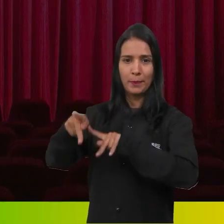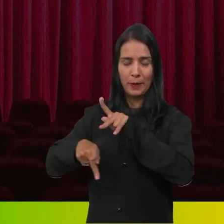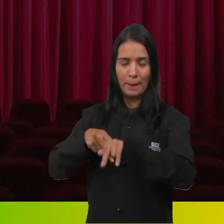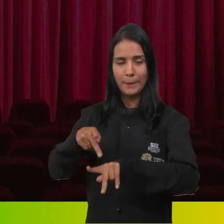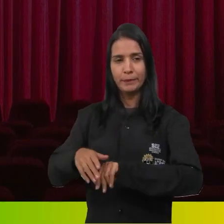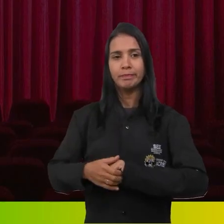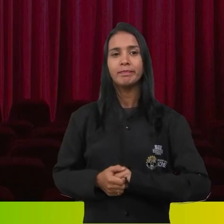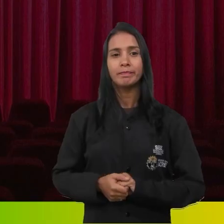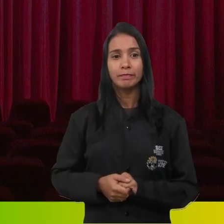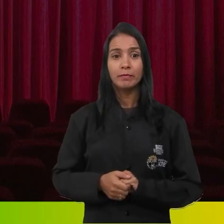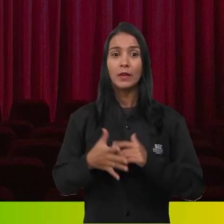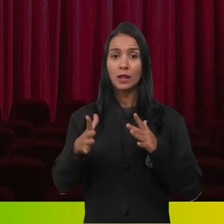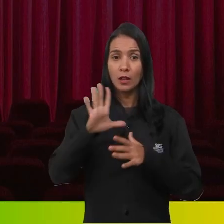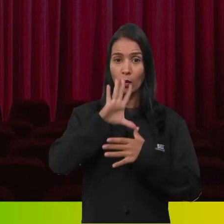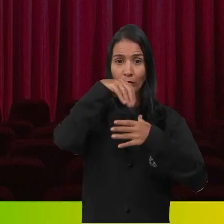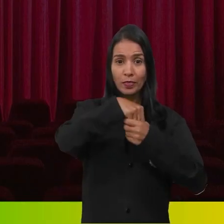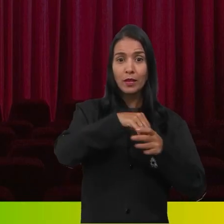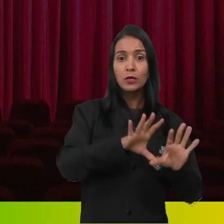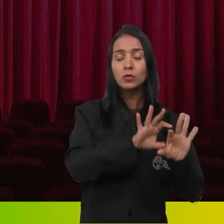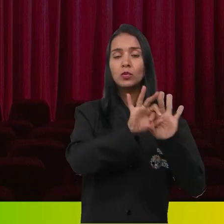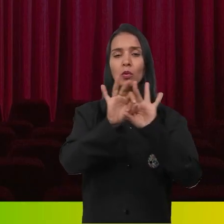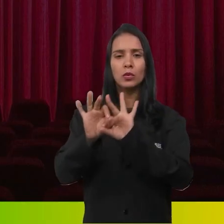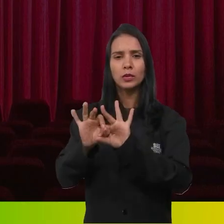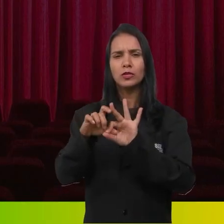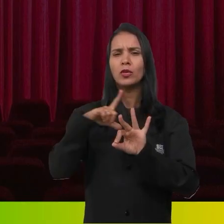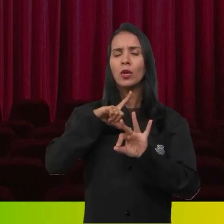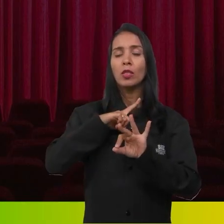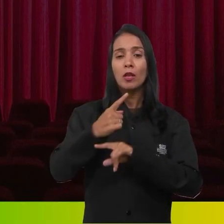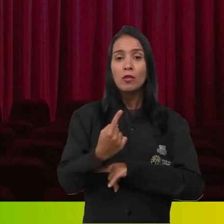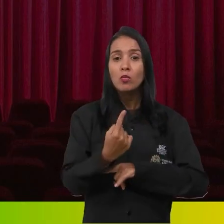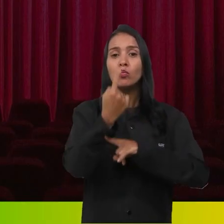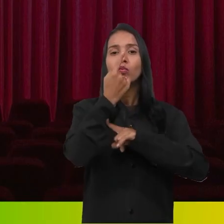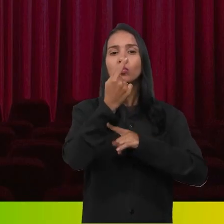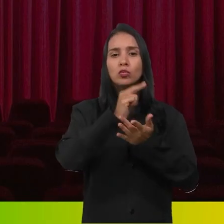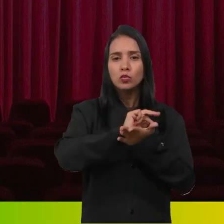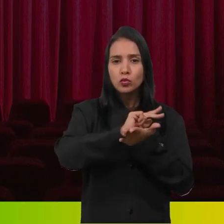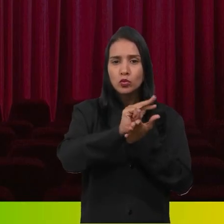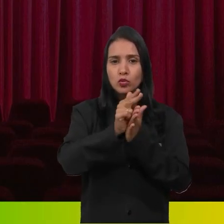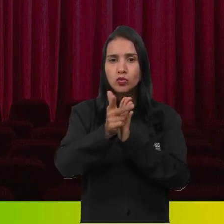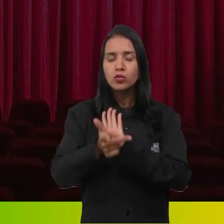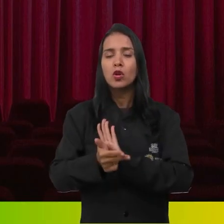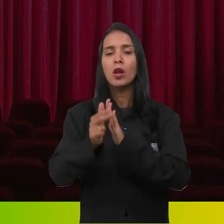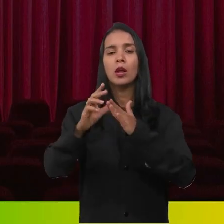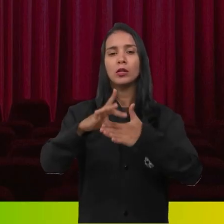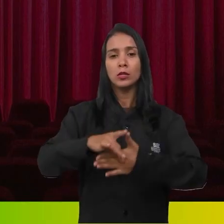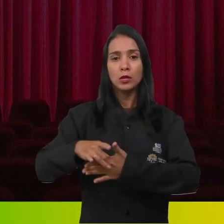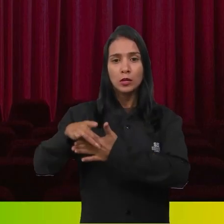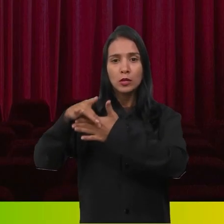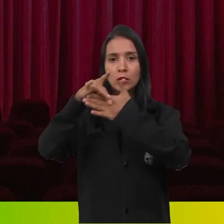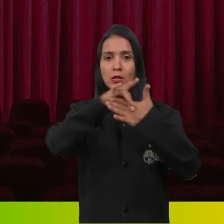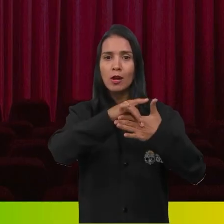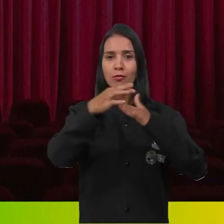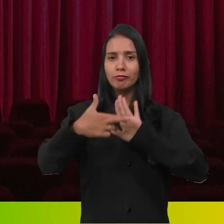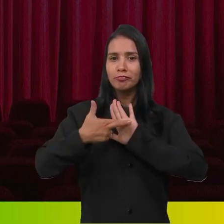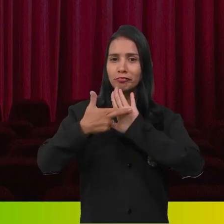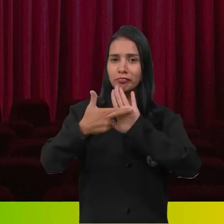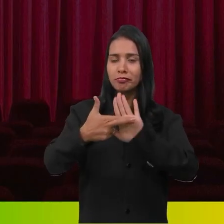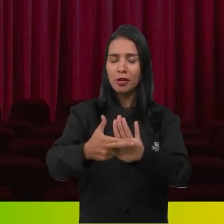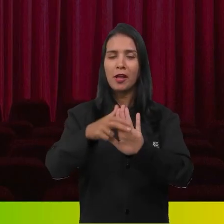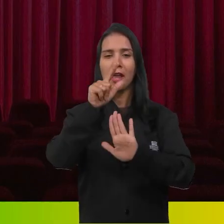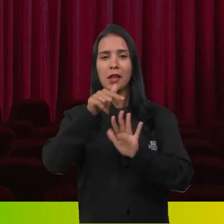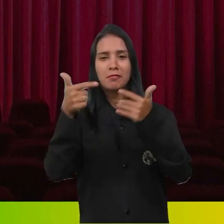contexto, um gênero se destacou por suas histórias leves, humor simples